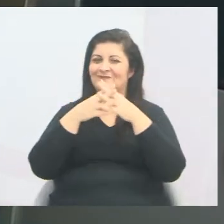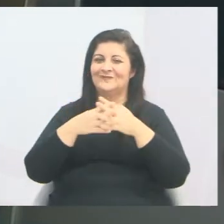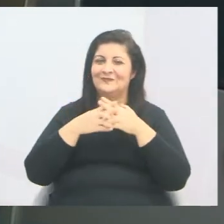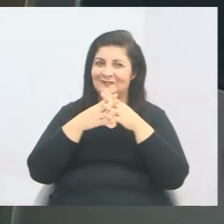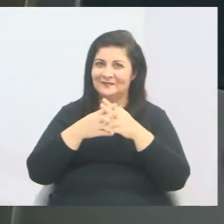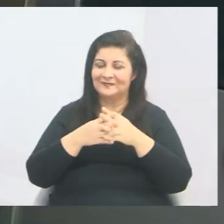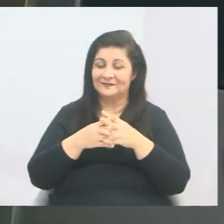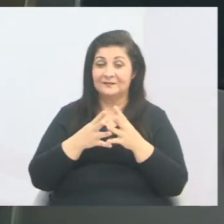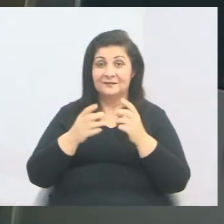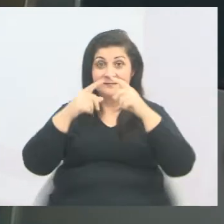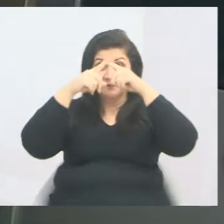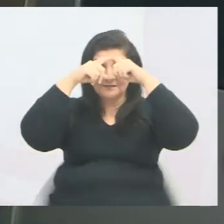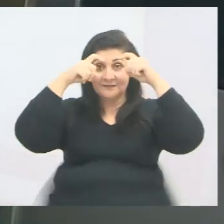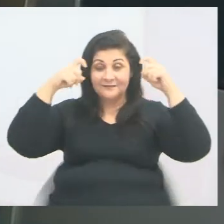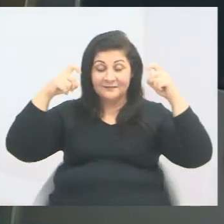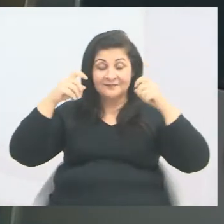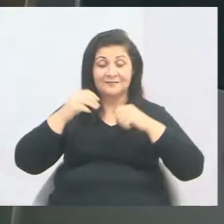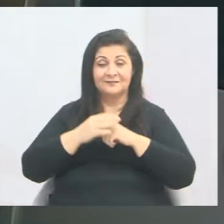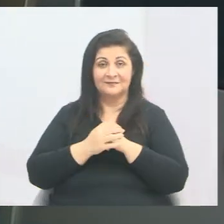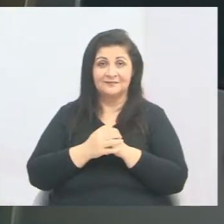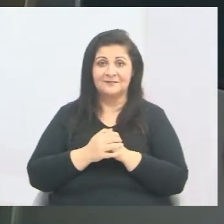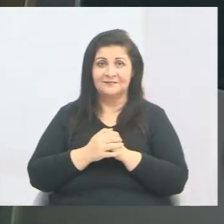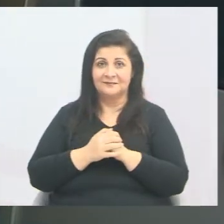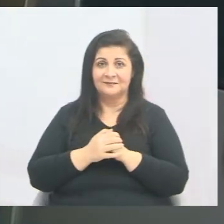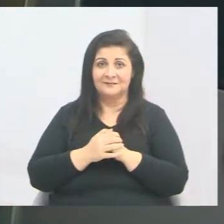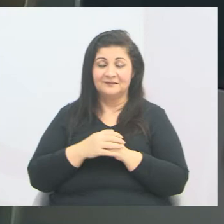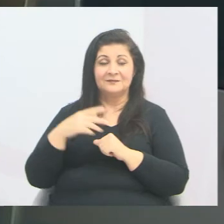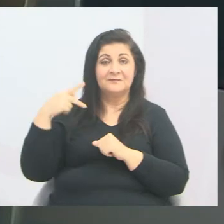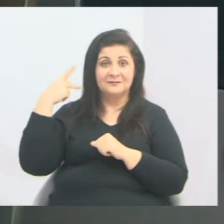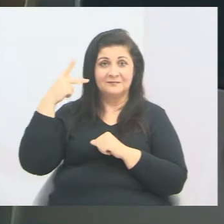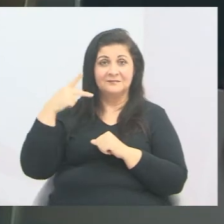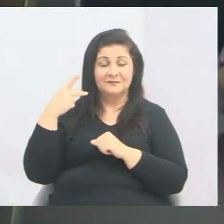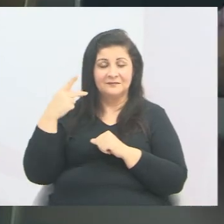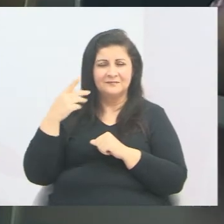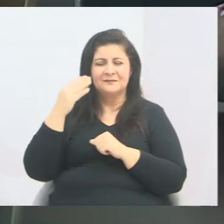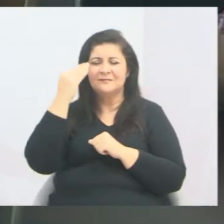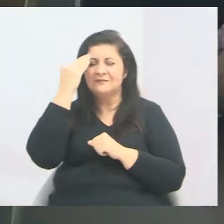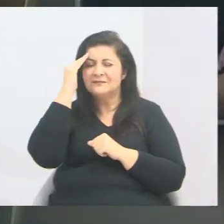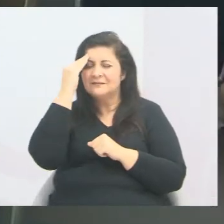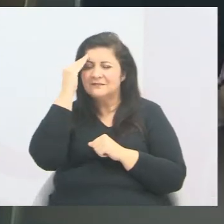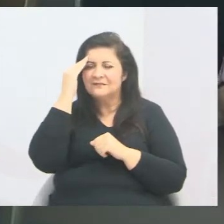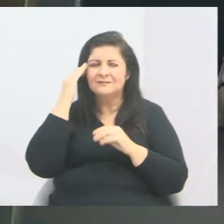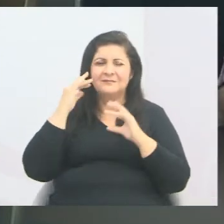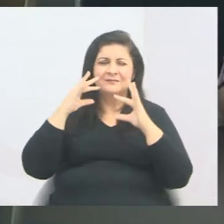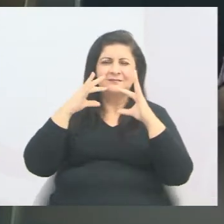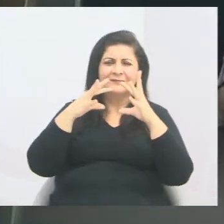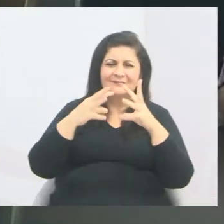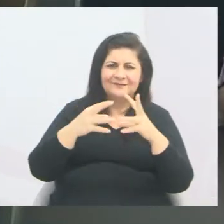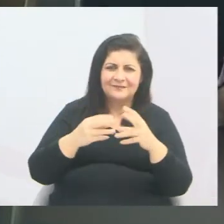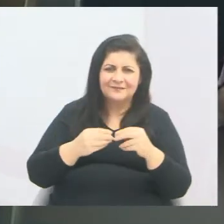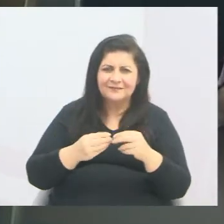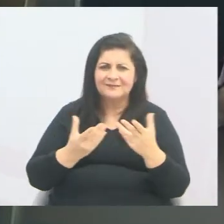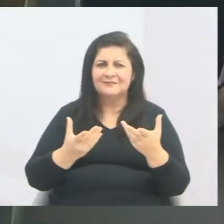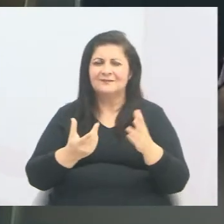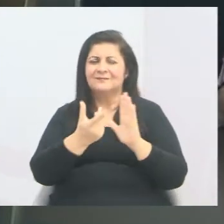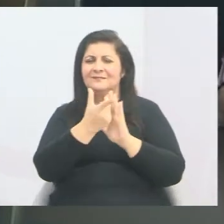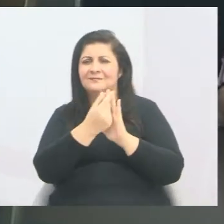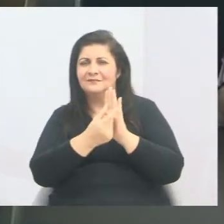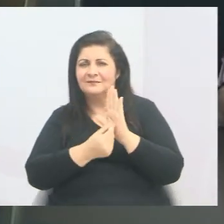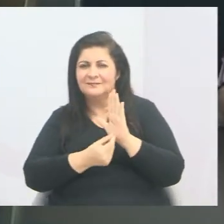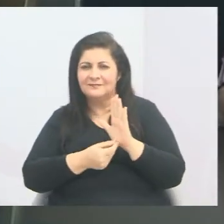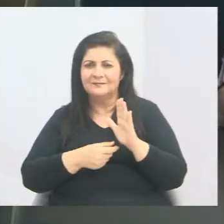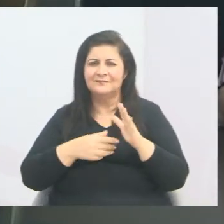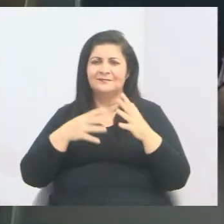muito difícil, até mesmo para os vereadores, compreender toda essa dinâmica de um orçamento público,